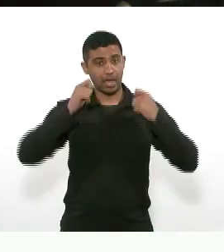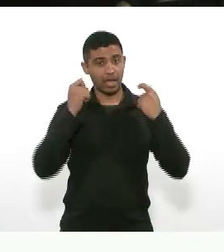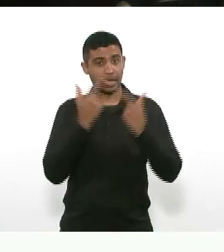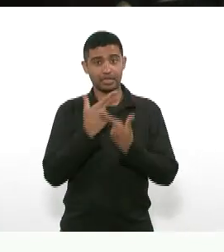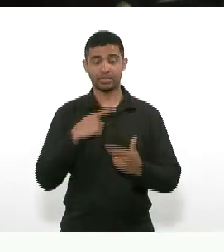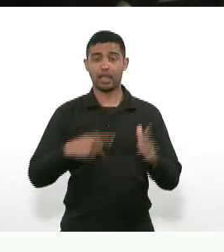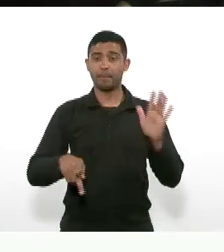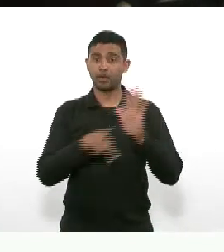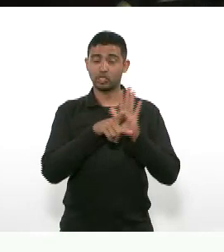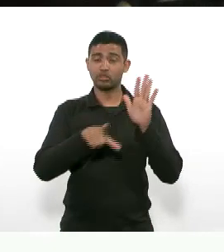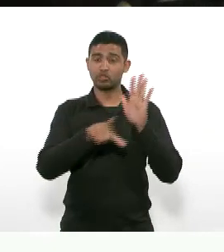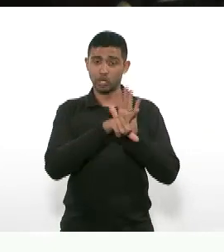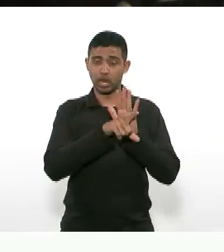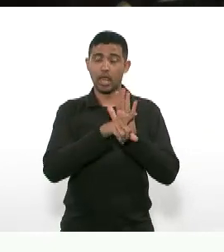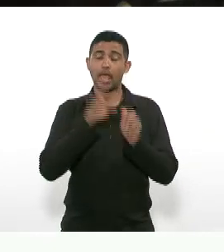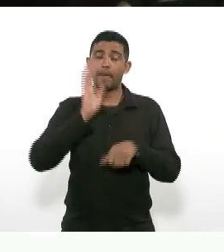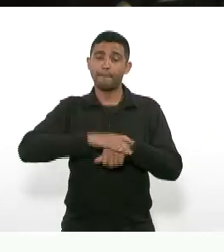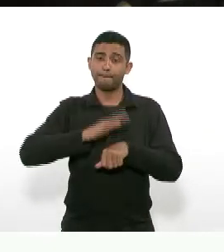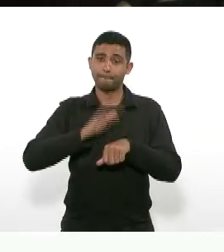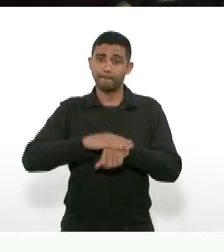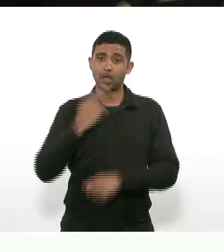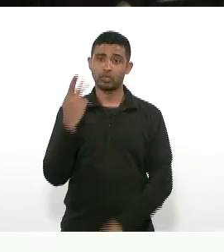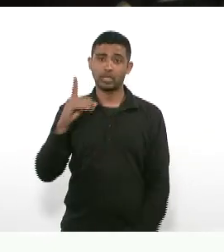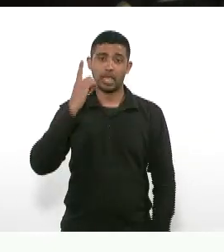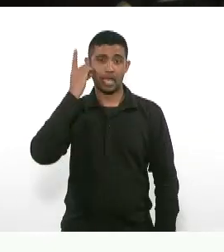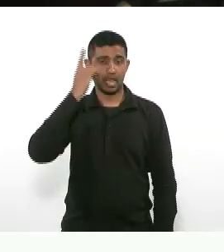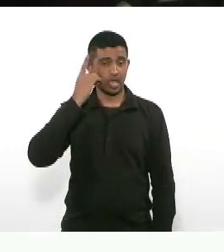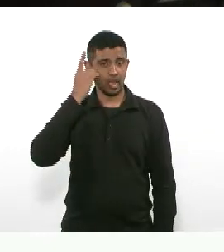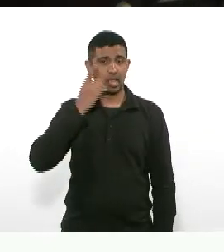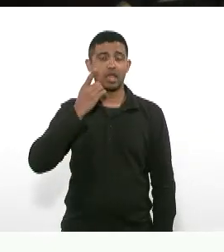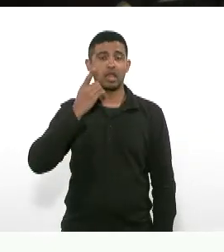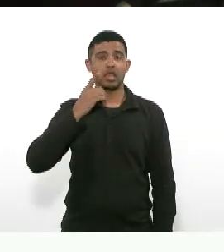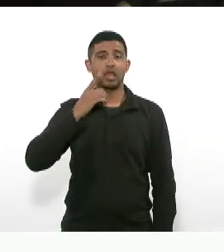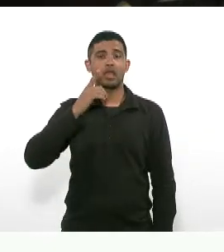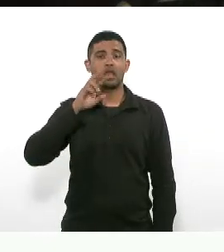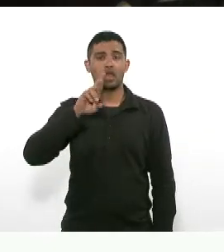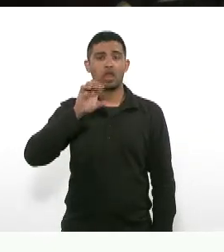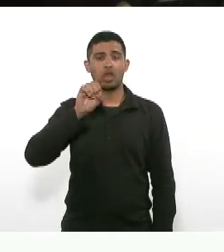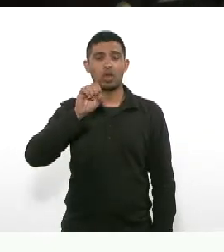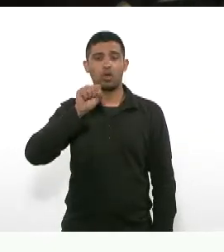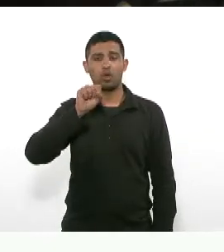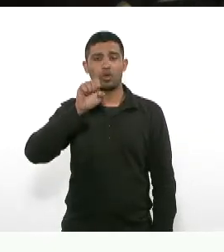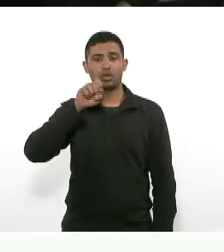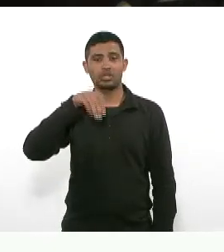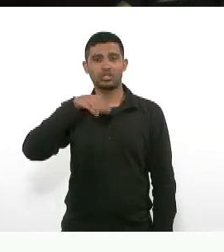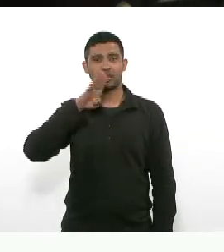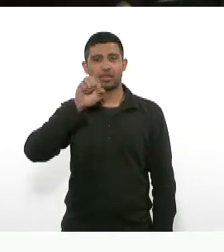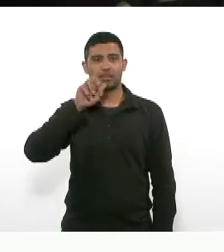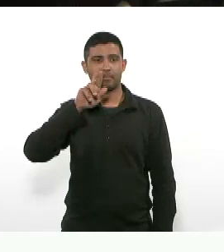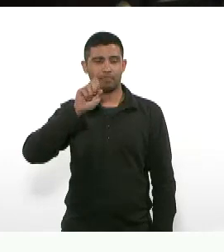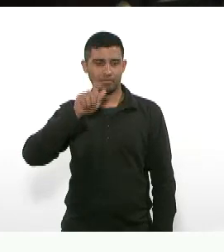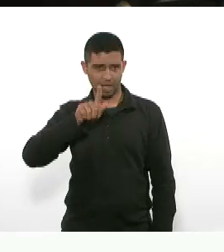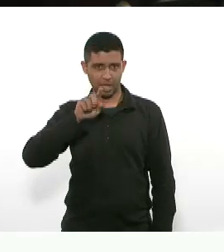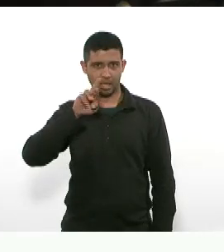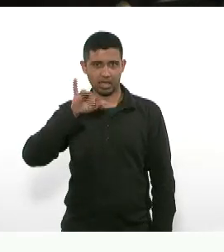de lei de autoria do deputado Rosenberg Reis, salvo engano, que trata